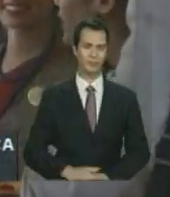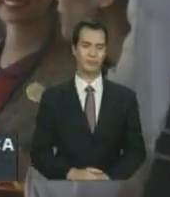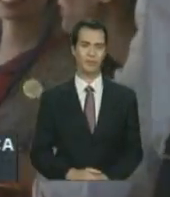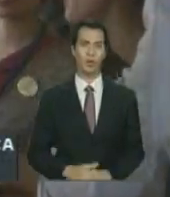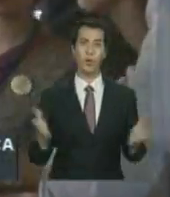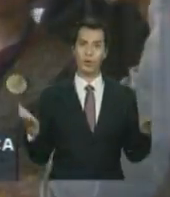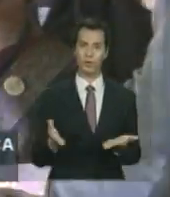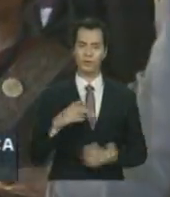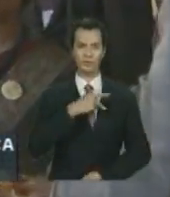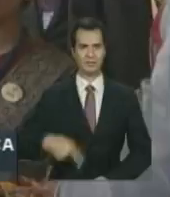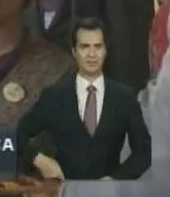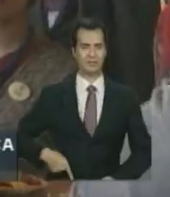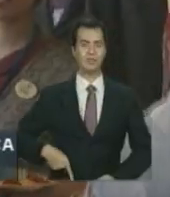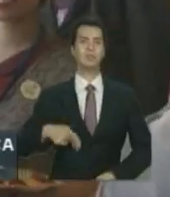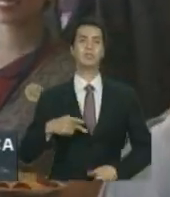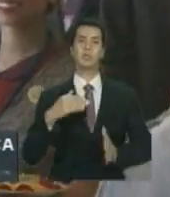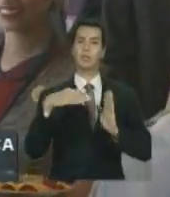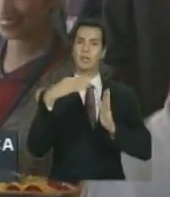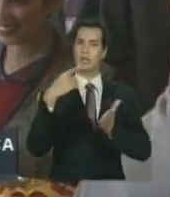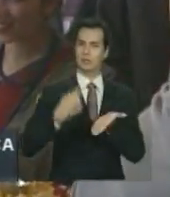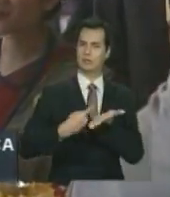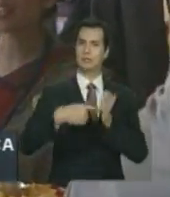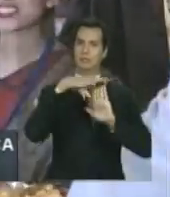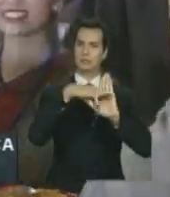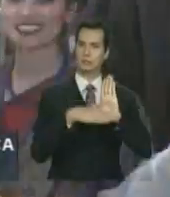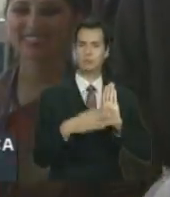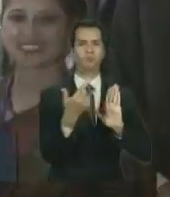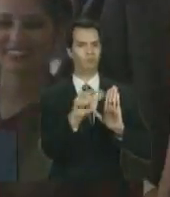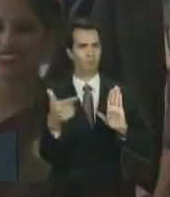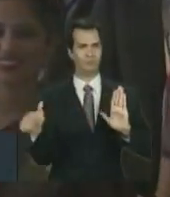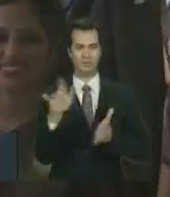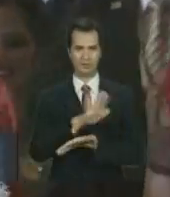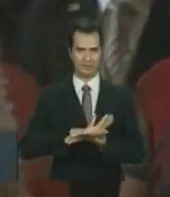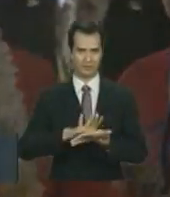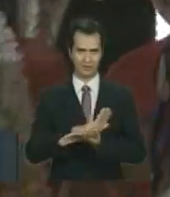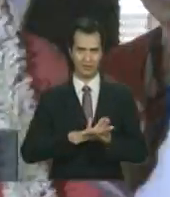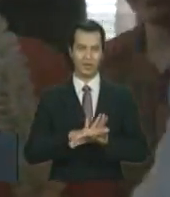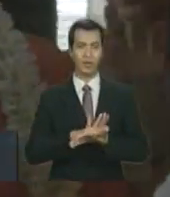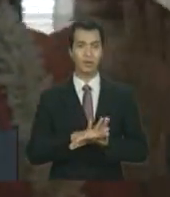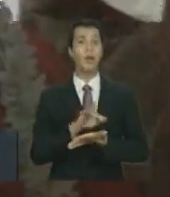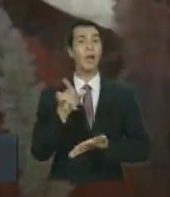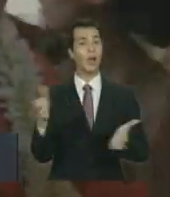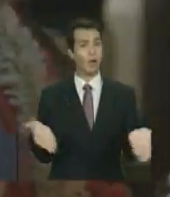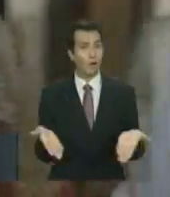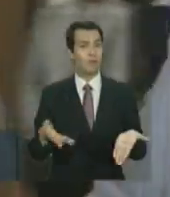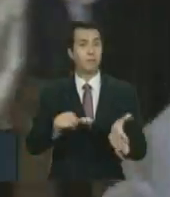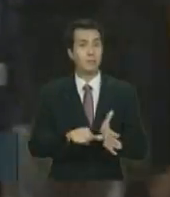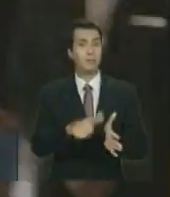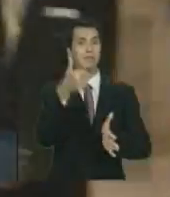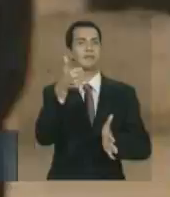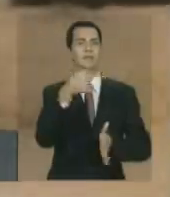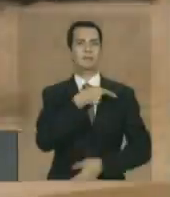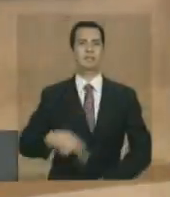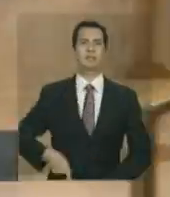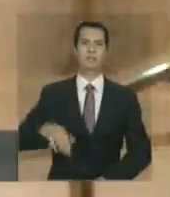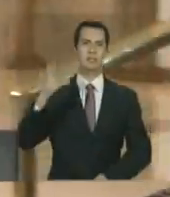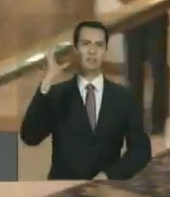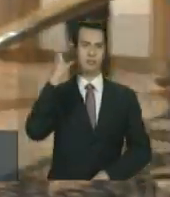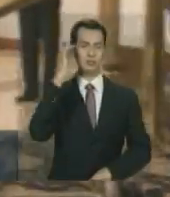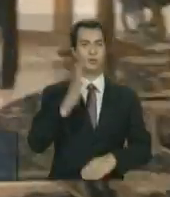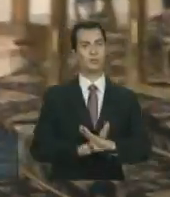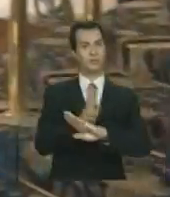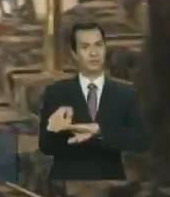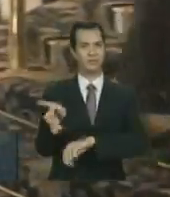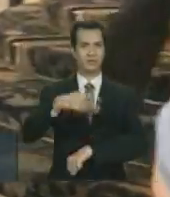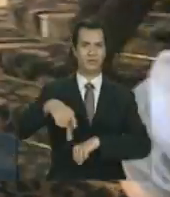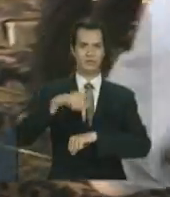a agenda de trabalho. Esta é a primeira visita oficial da presidenta Dilma Rousseff à Índia, onde, além de participar da reunião dos